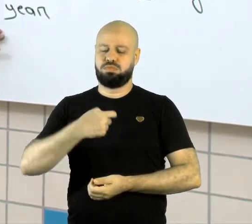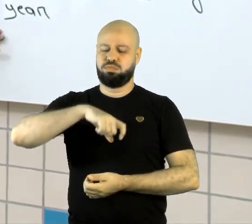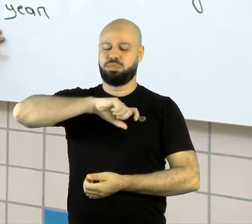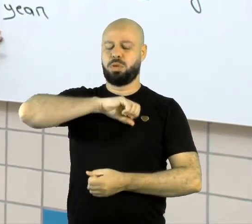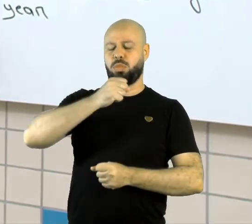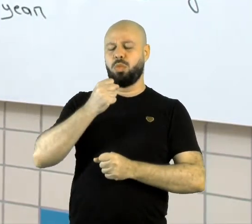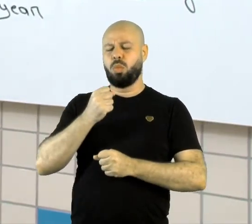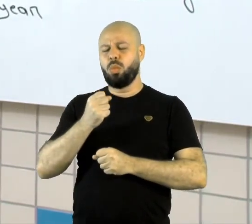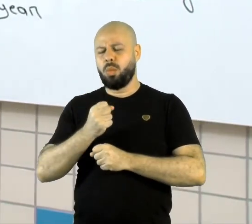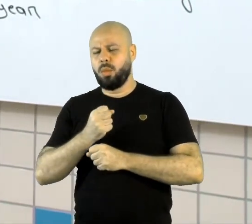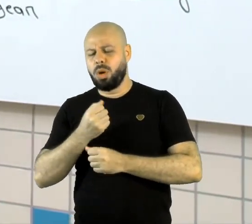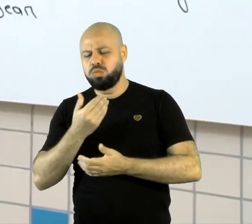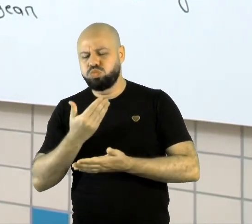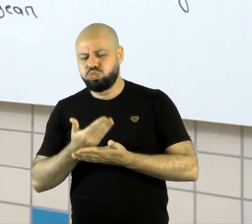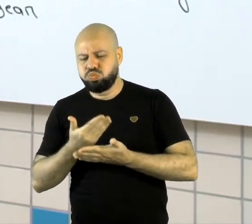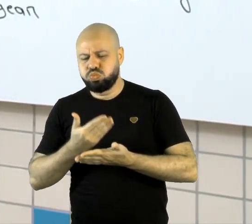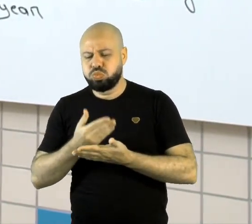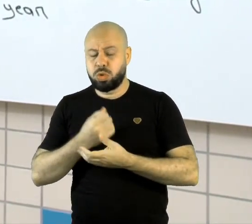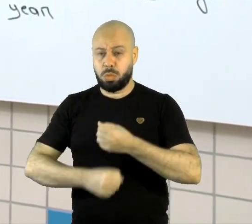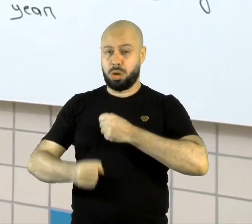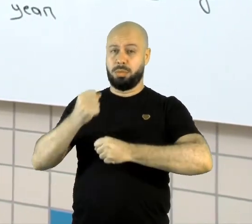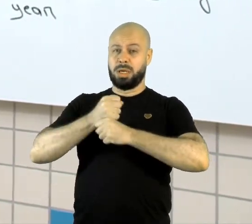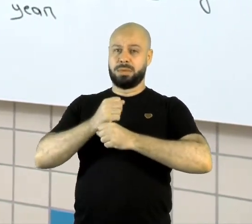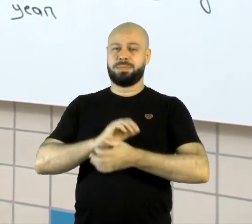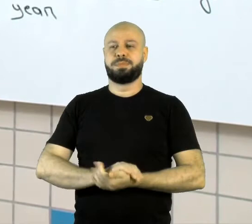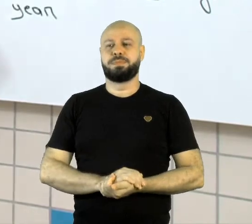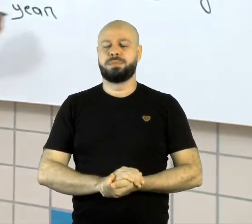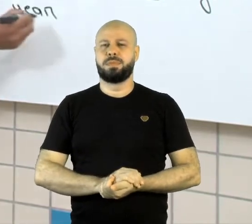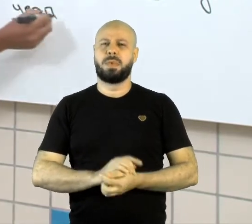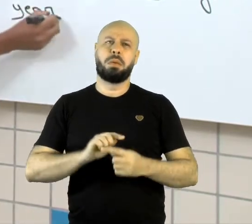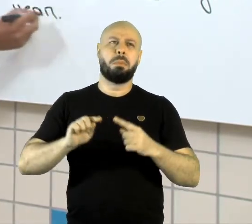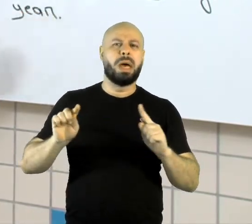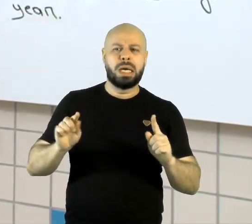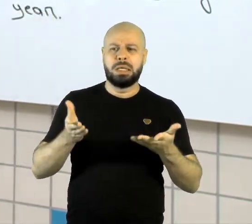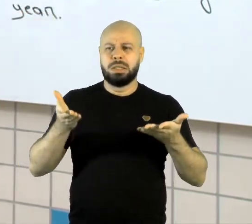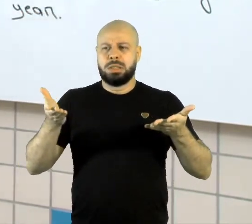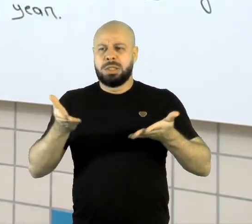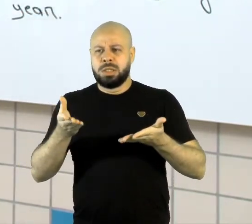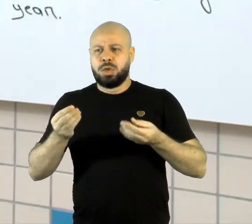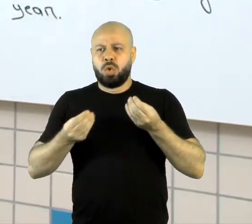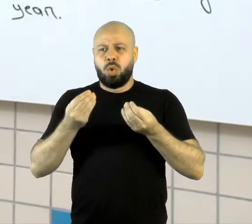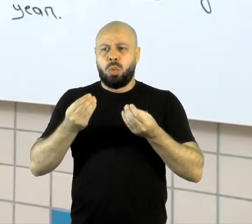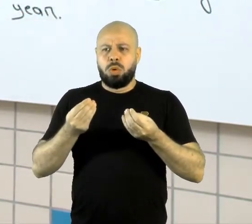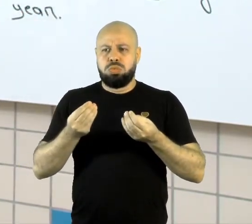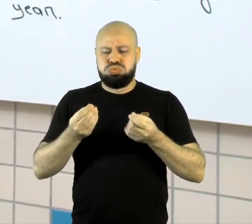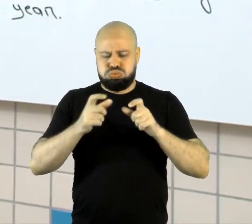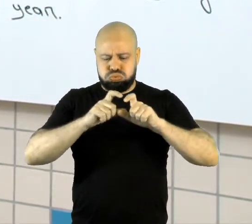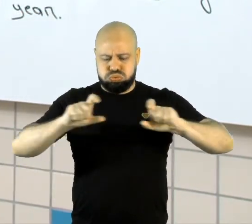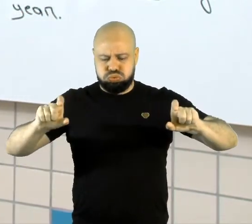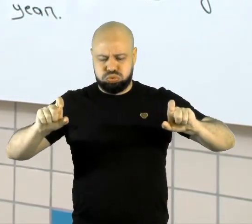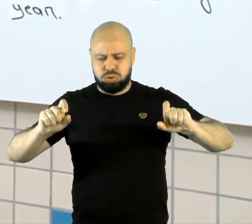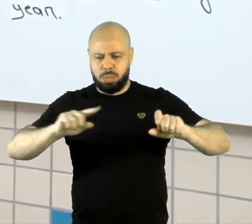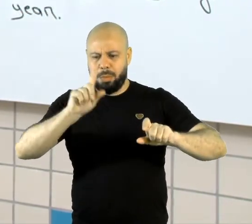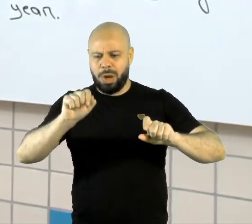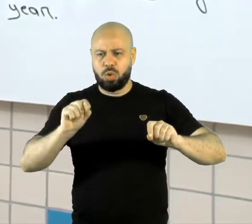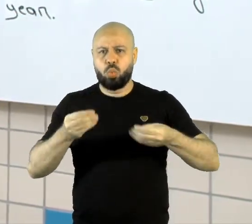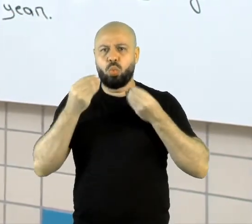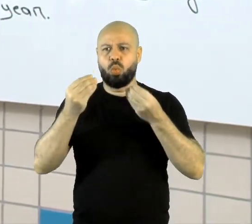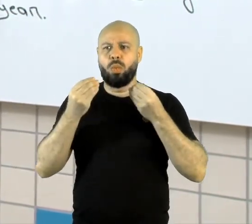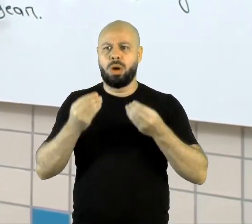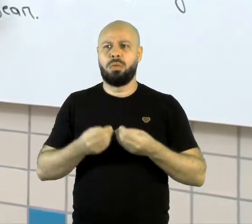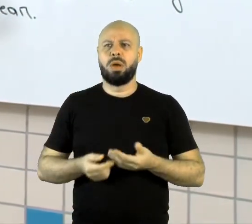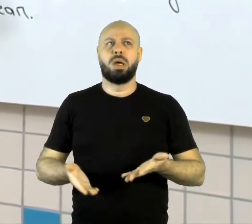ano passado, certo? Mas, tudo bem, como é que eu vou fazer essa pergunta? A mess